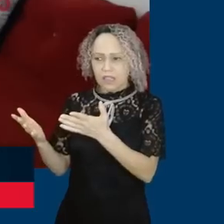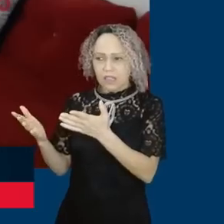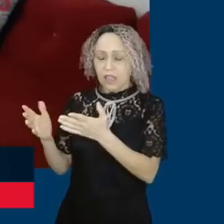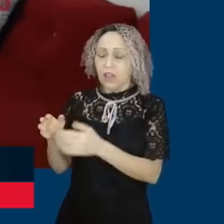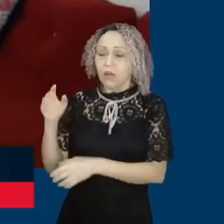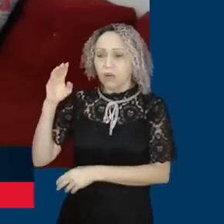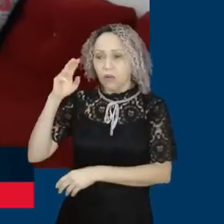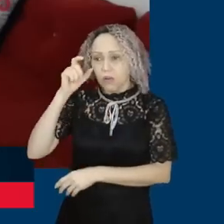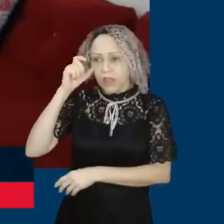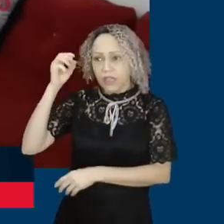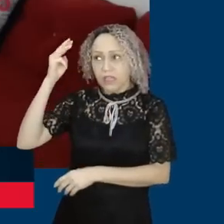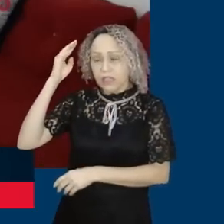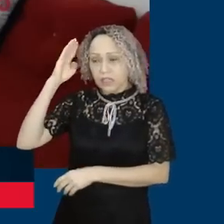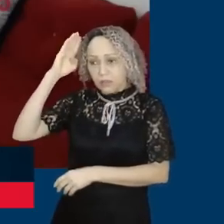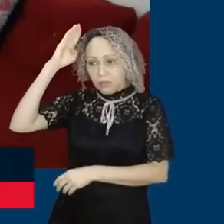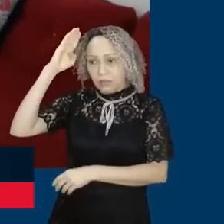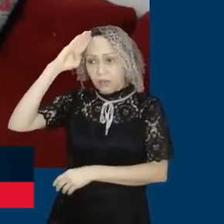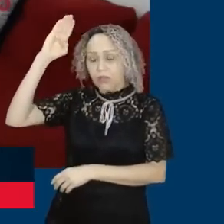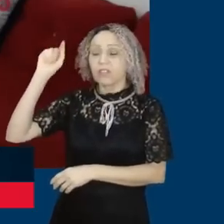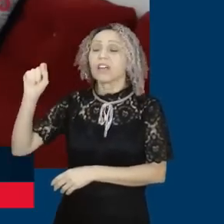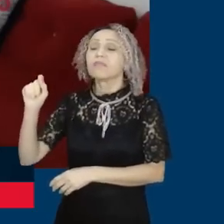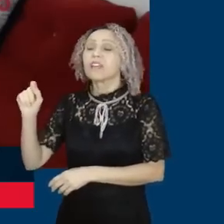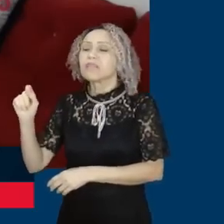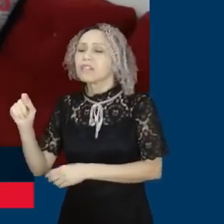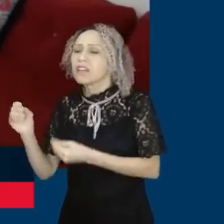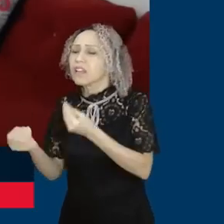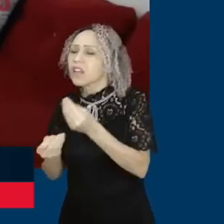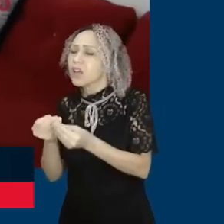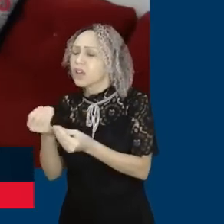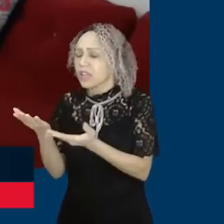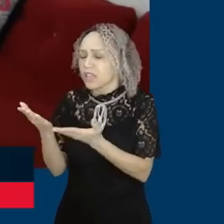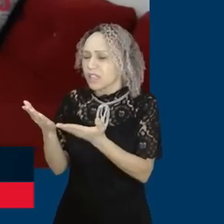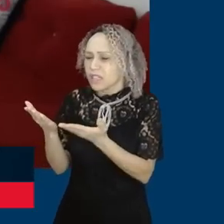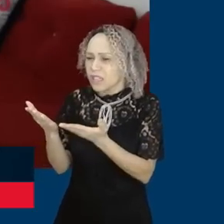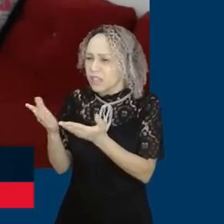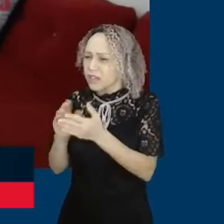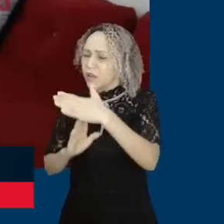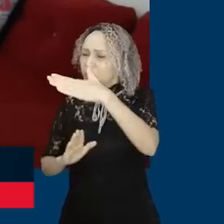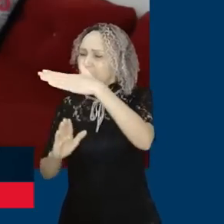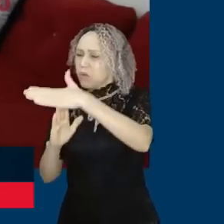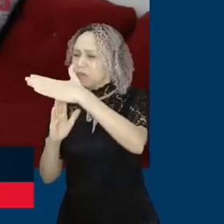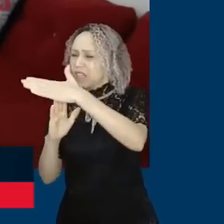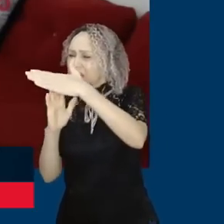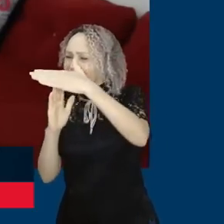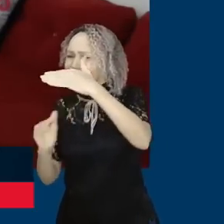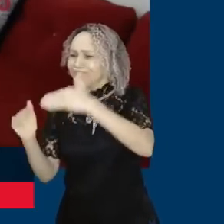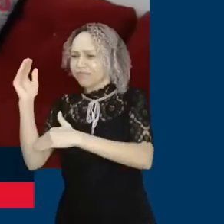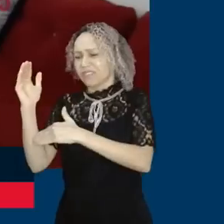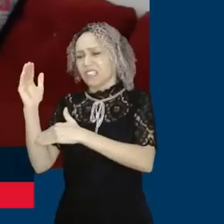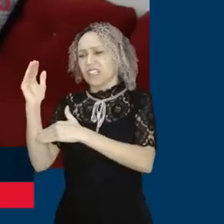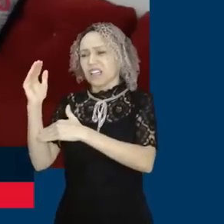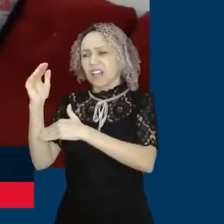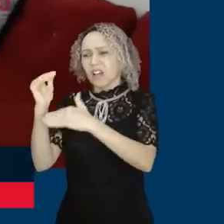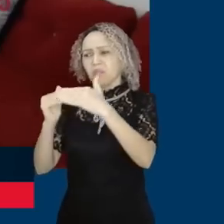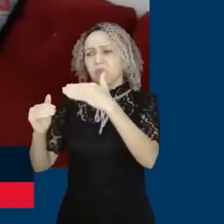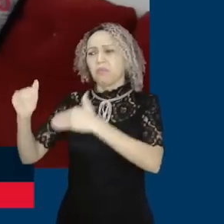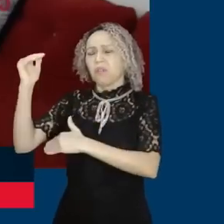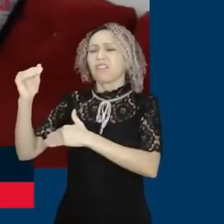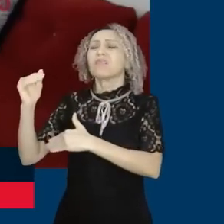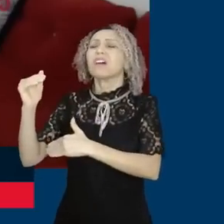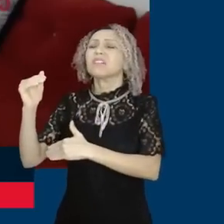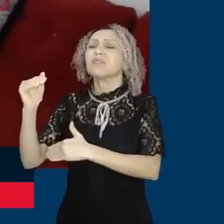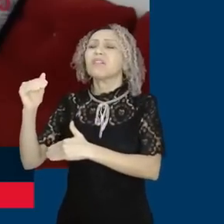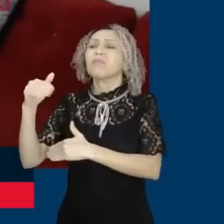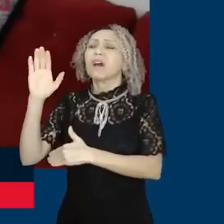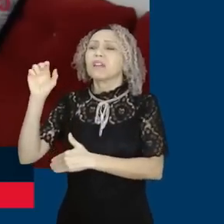de gastos aí, que o mercado tanto gosta de falar, tantas vezes nos últimos 4 anos, que gerou um rombo aí de 800